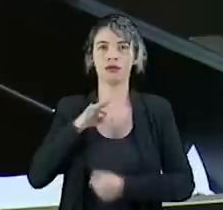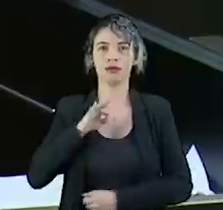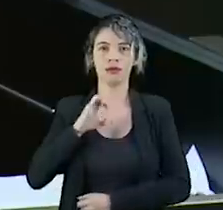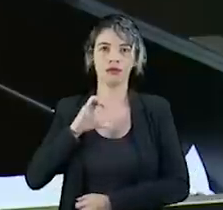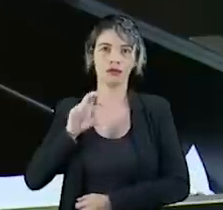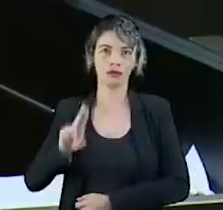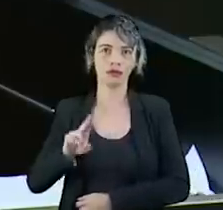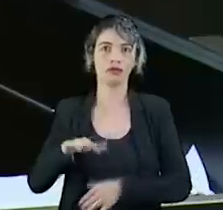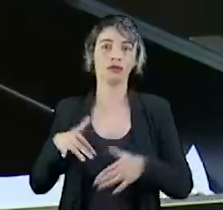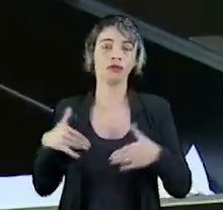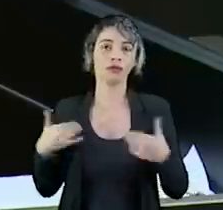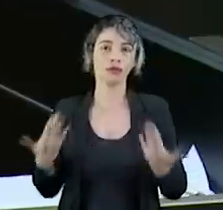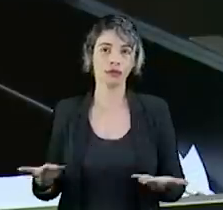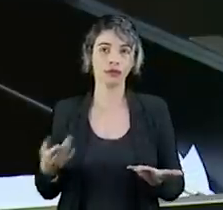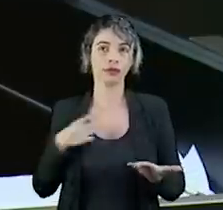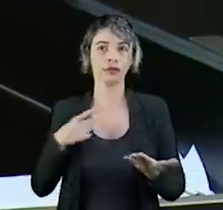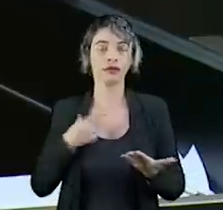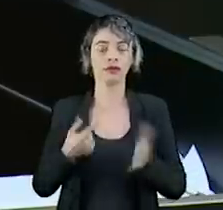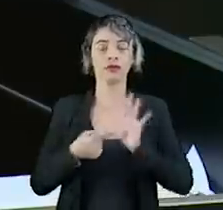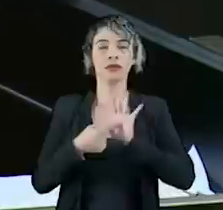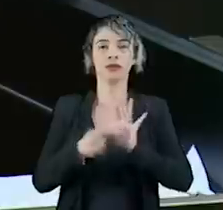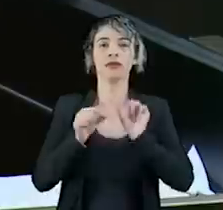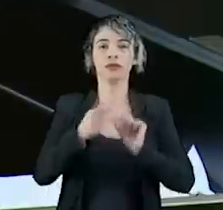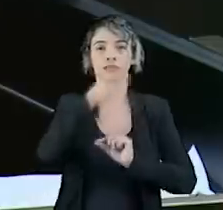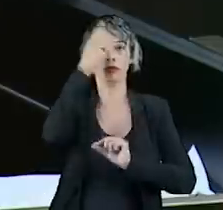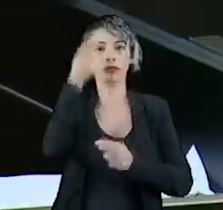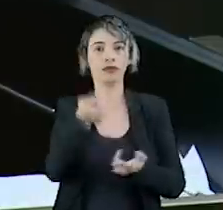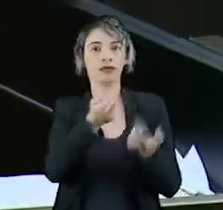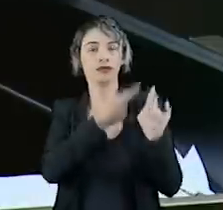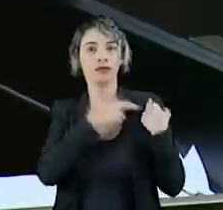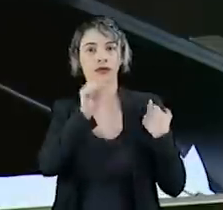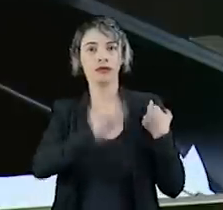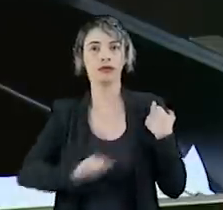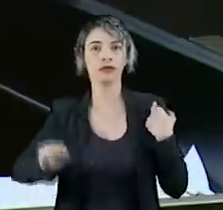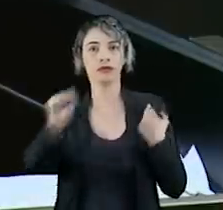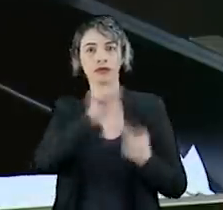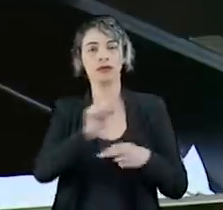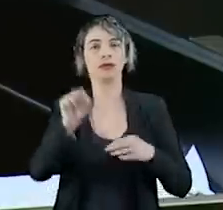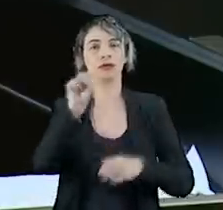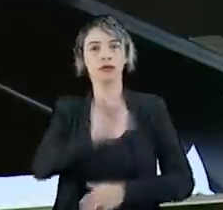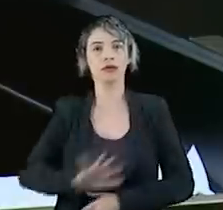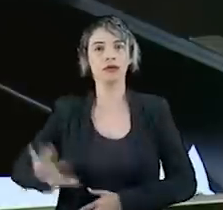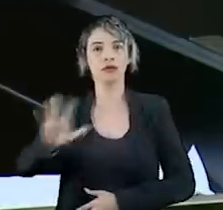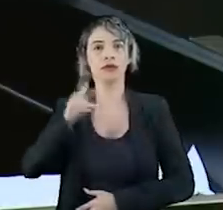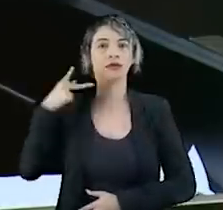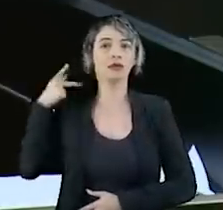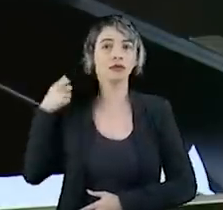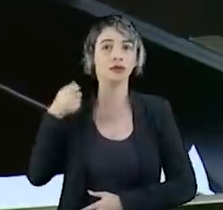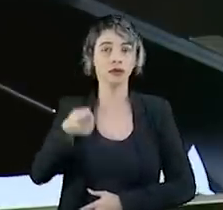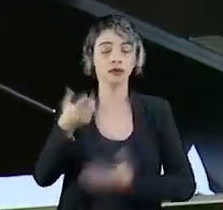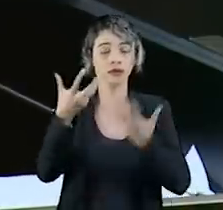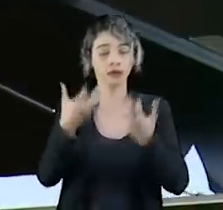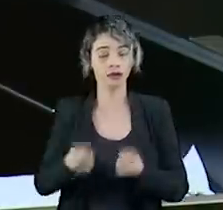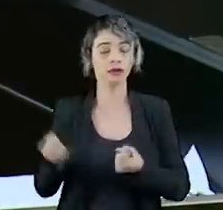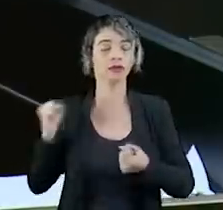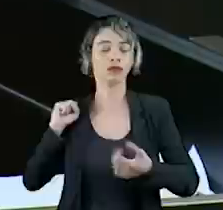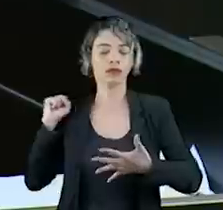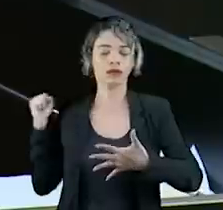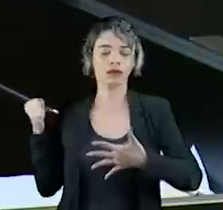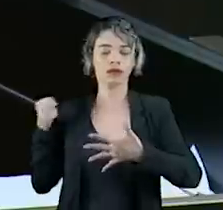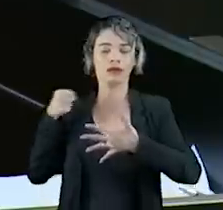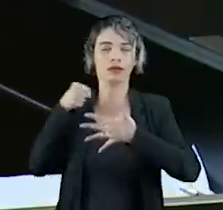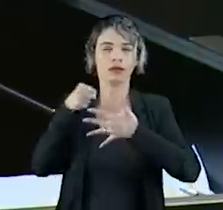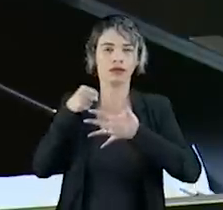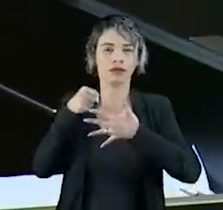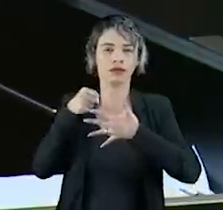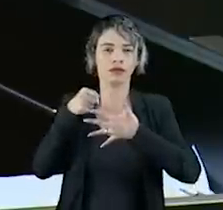o derradeiro destaco que os responsáveis e Associação Nacional dos Procuradores da República admitida como amicus curiae